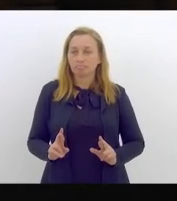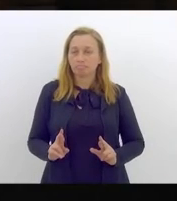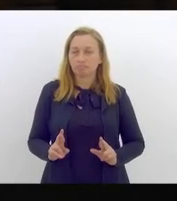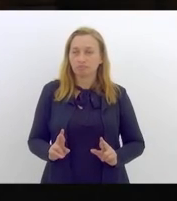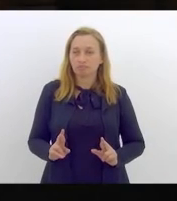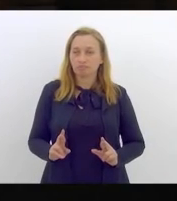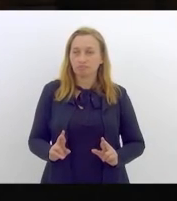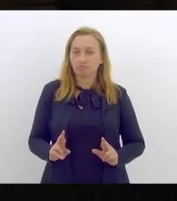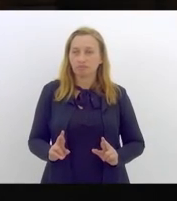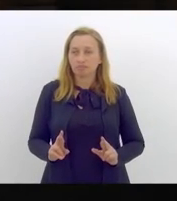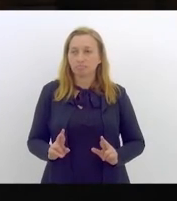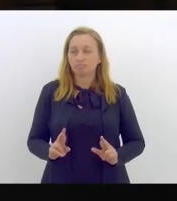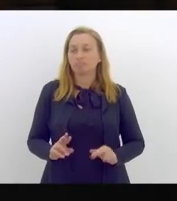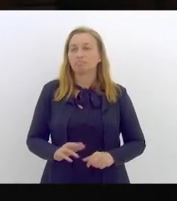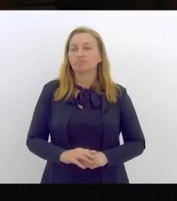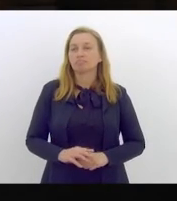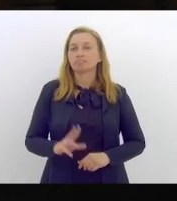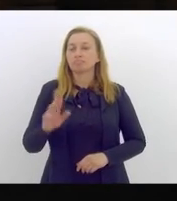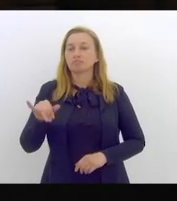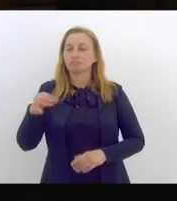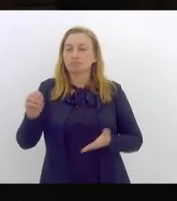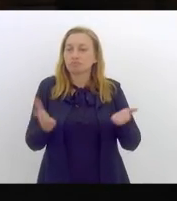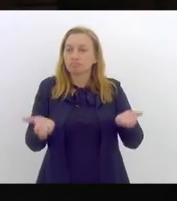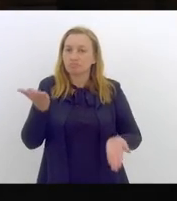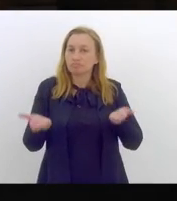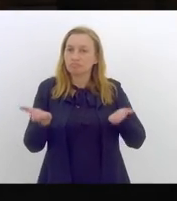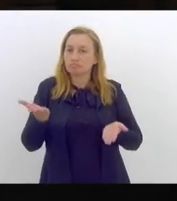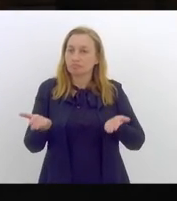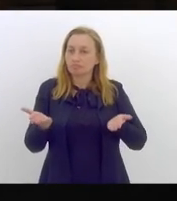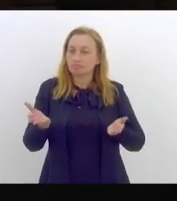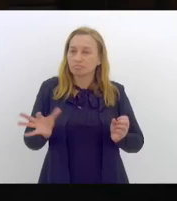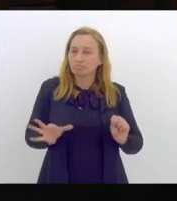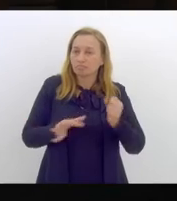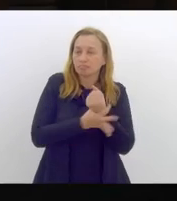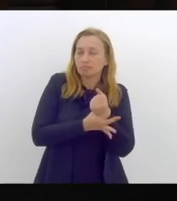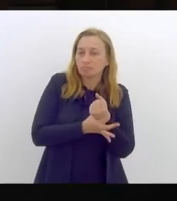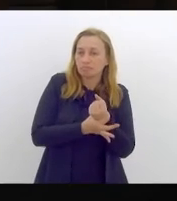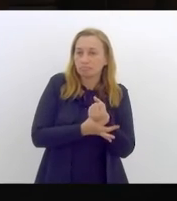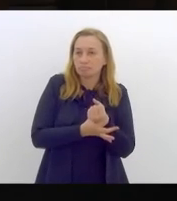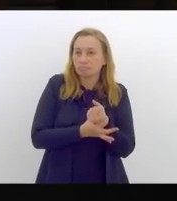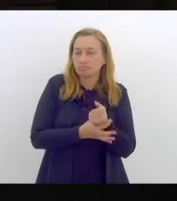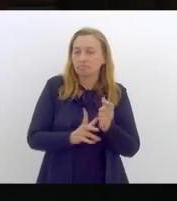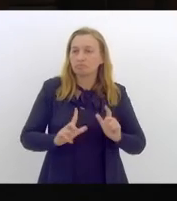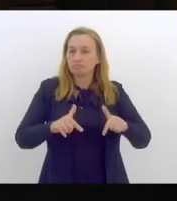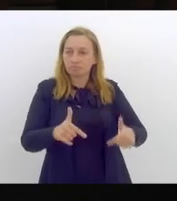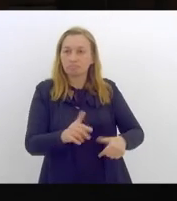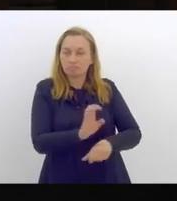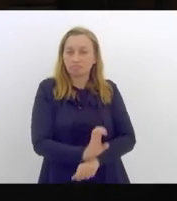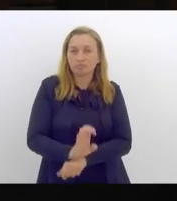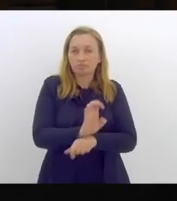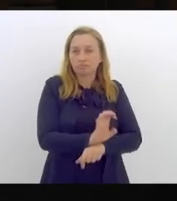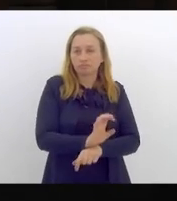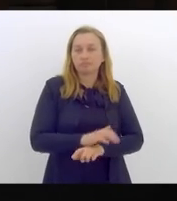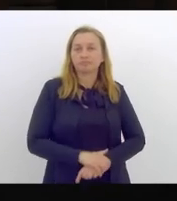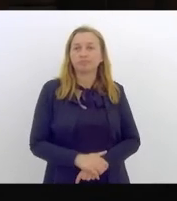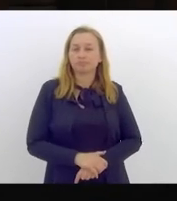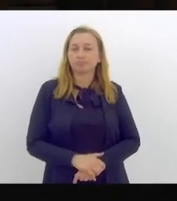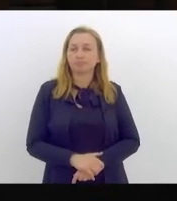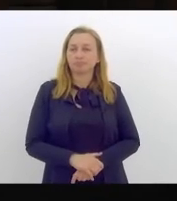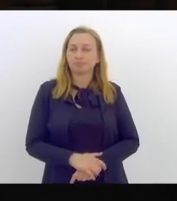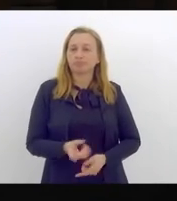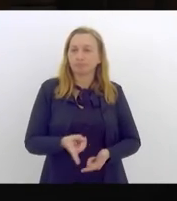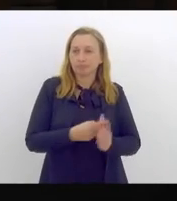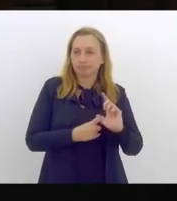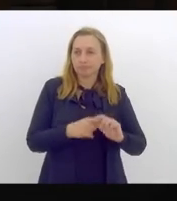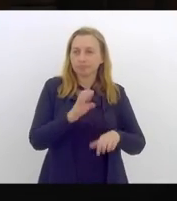Em contrapartida, a União equilibra e resguarda a garantia de funcionamento dos estados. E quando falamos do